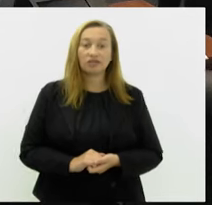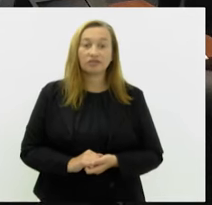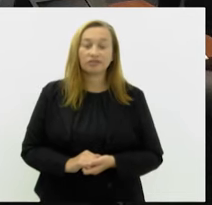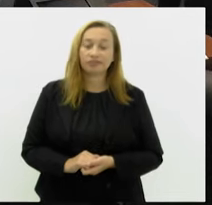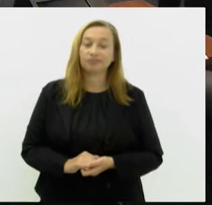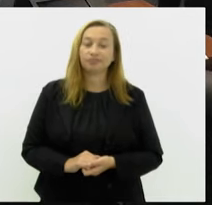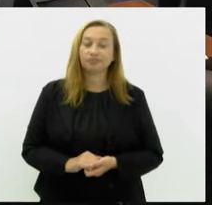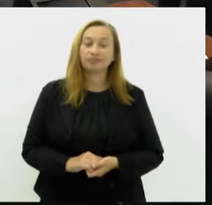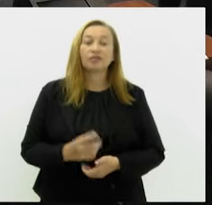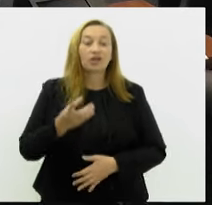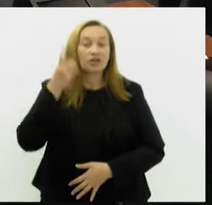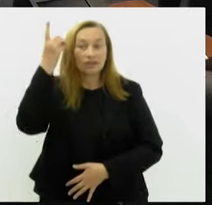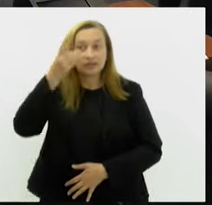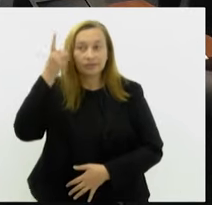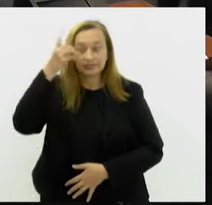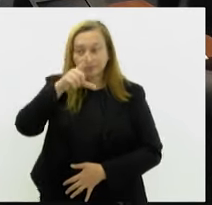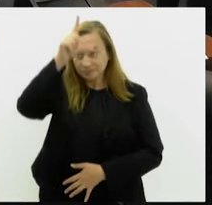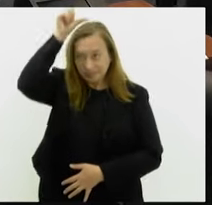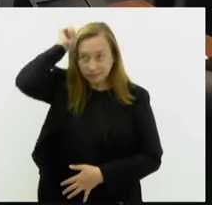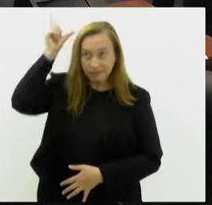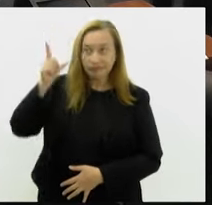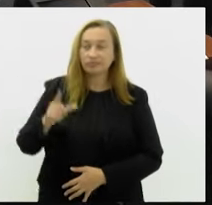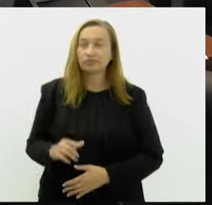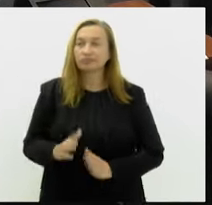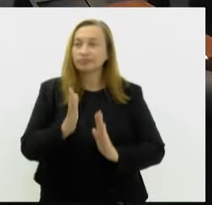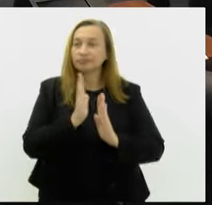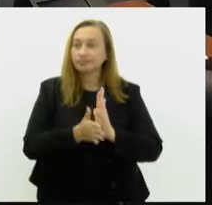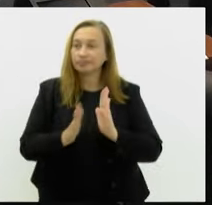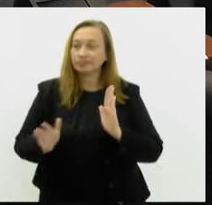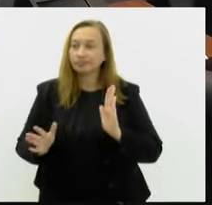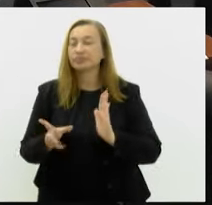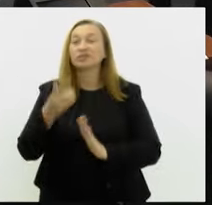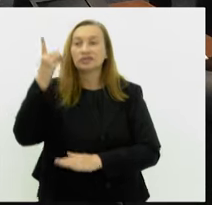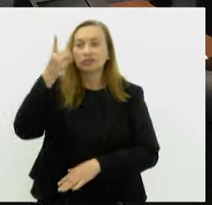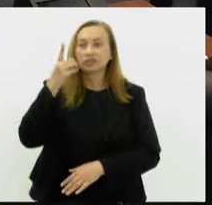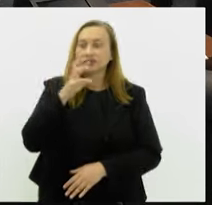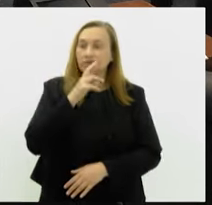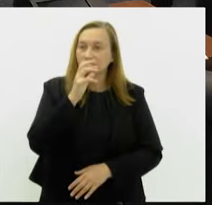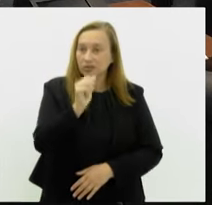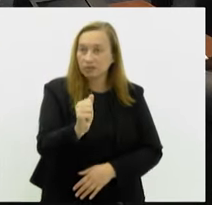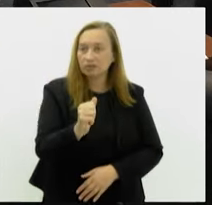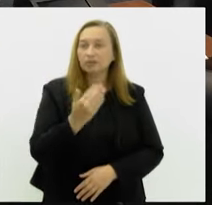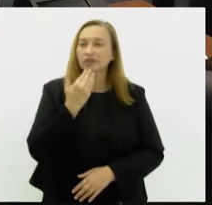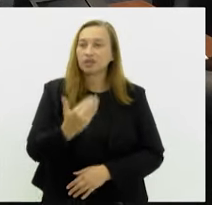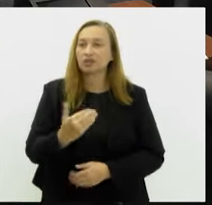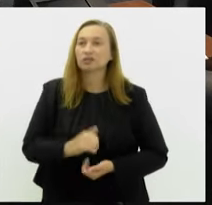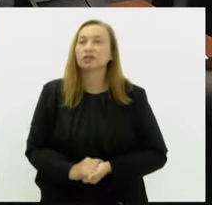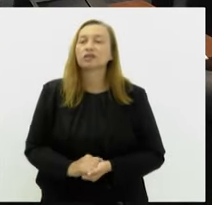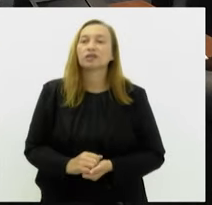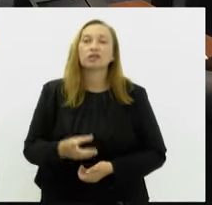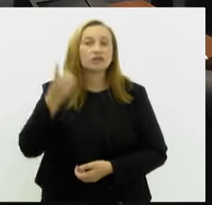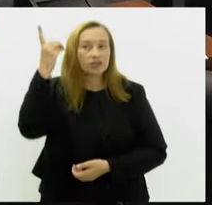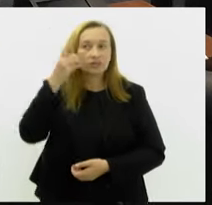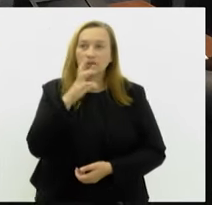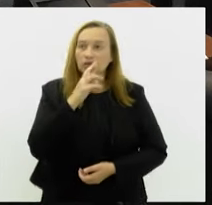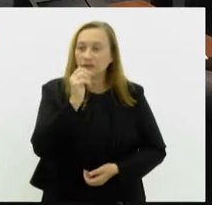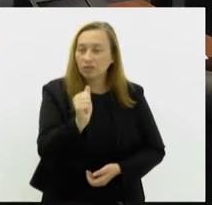Pois não, deputado Luiz Paulo. É que está pela ordem, deputado Amorim pedindo. Pois não, deputado